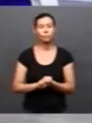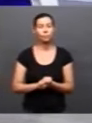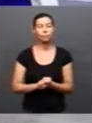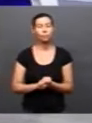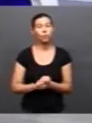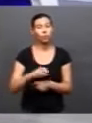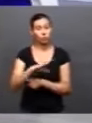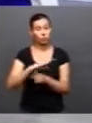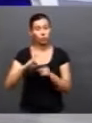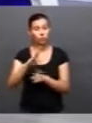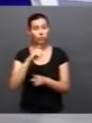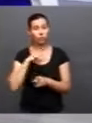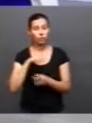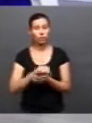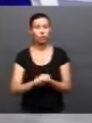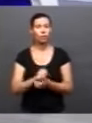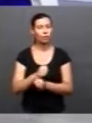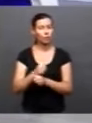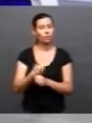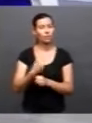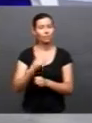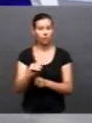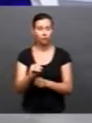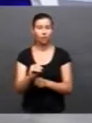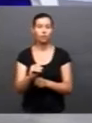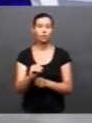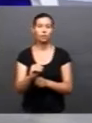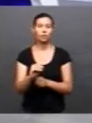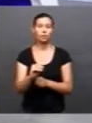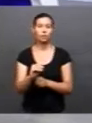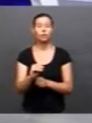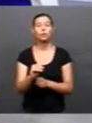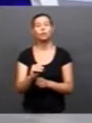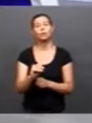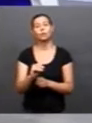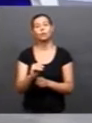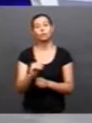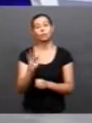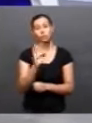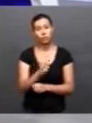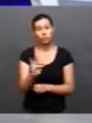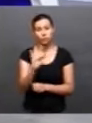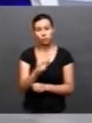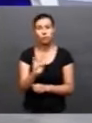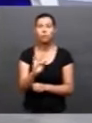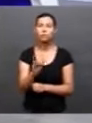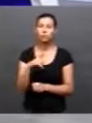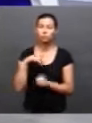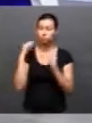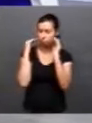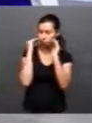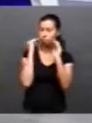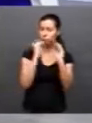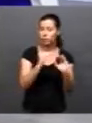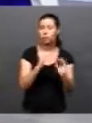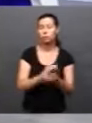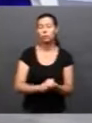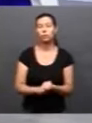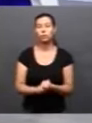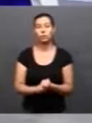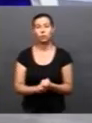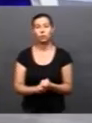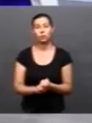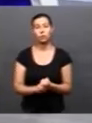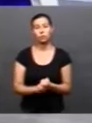parece que a universidade consegue um pouco caminhar no respeito a esses outros saberes. Ou seja, o conhecimento científico, eu disse hoje de manhã,